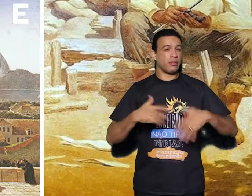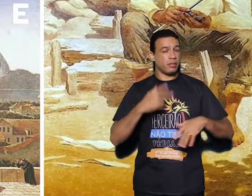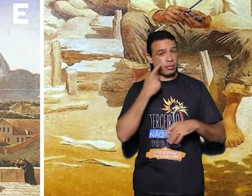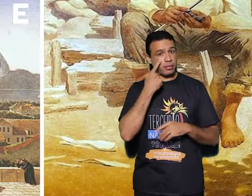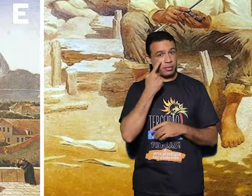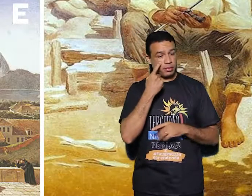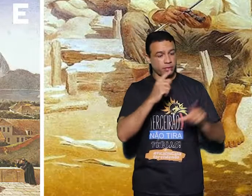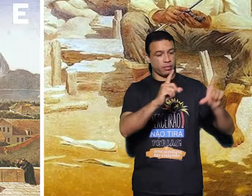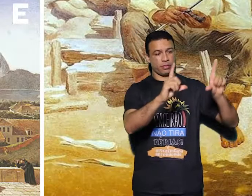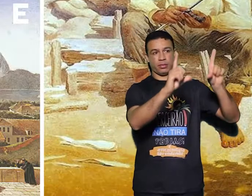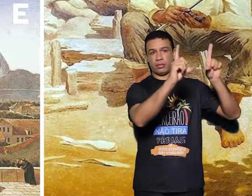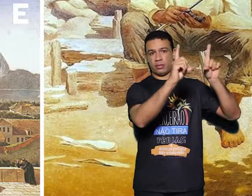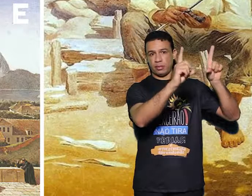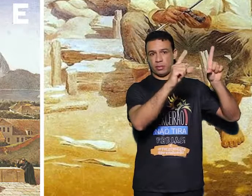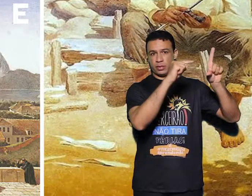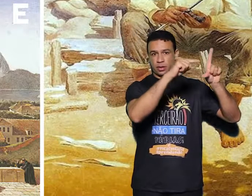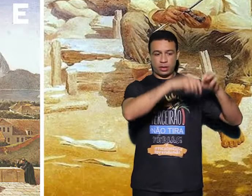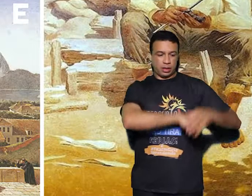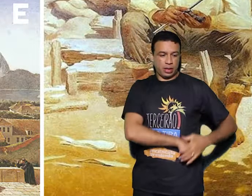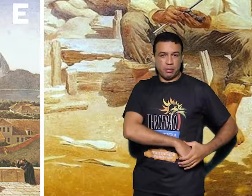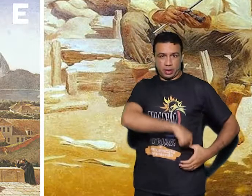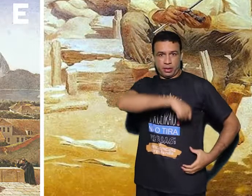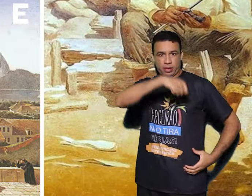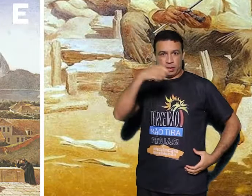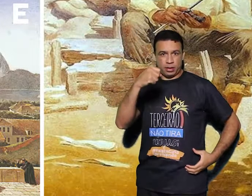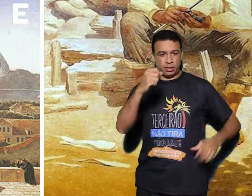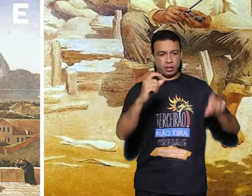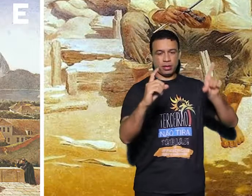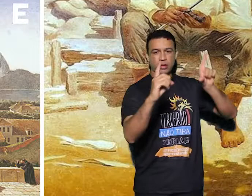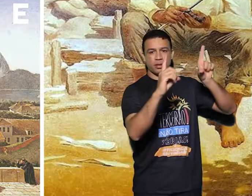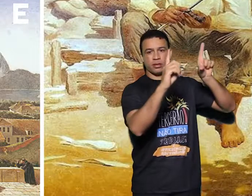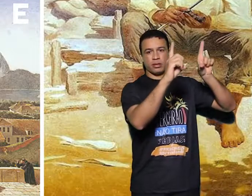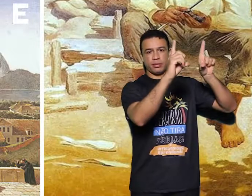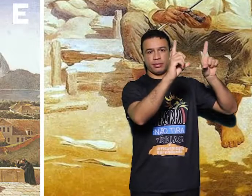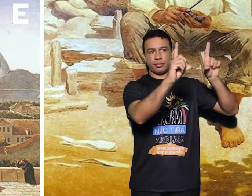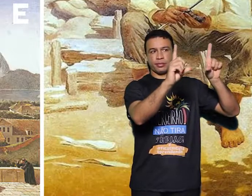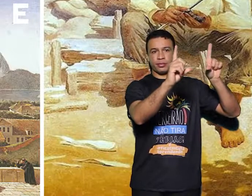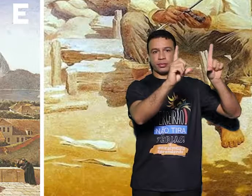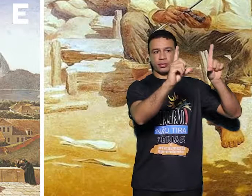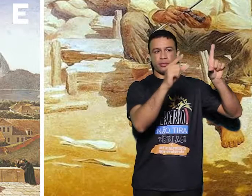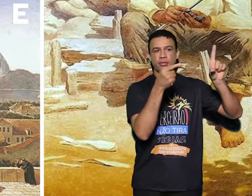o quadro do Grito Ipiranga, né, a formação dos